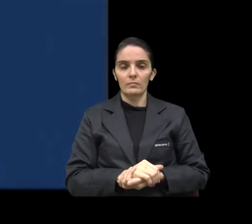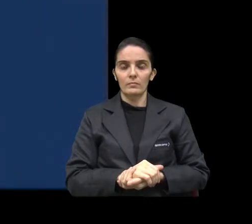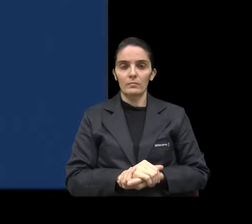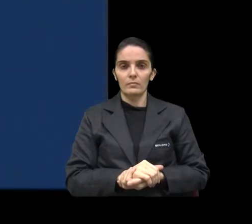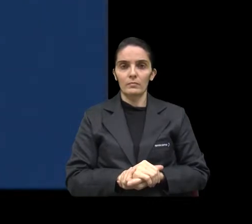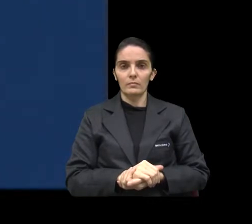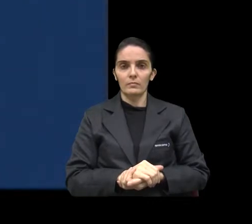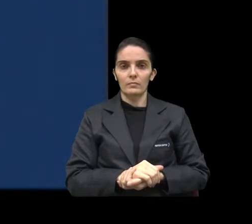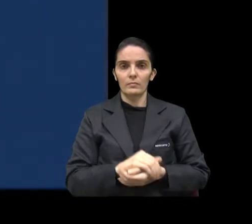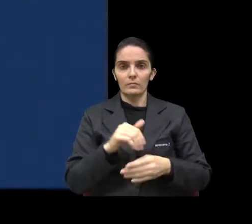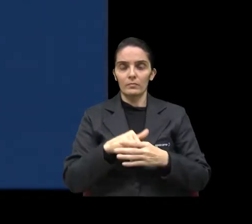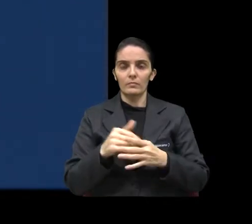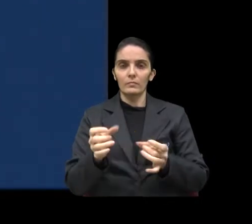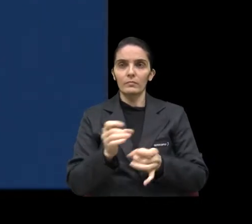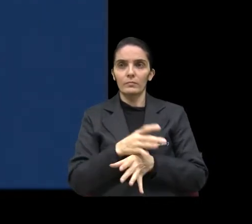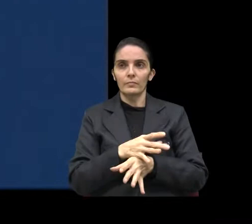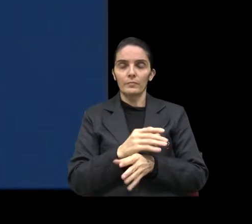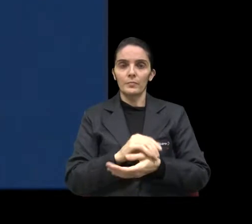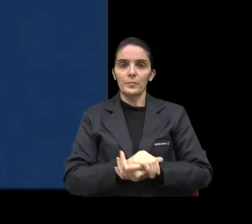Está encerrada a votação.